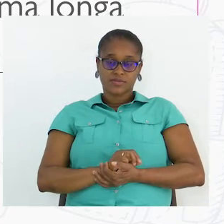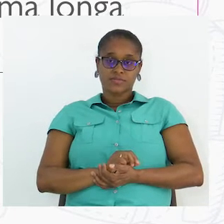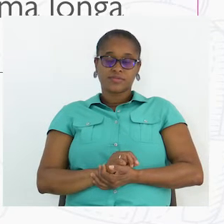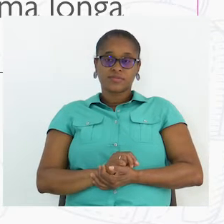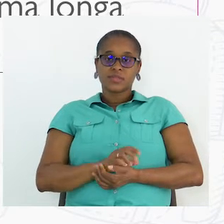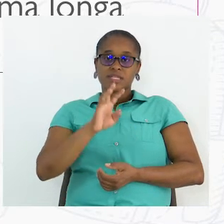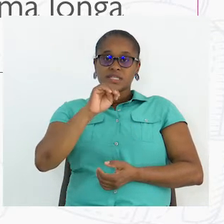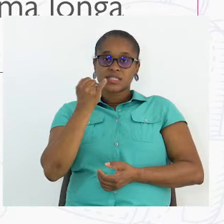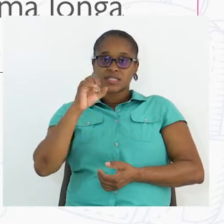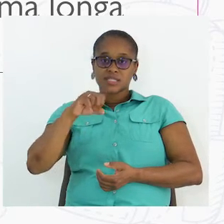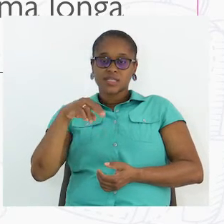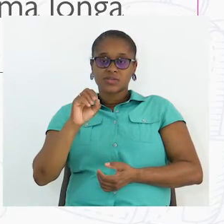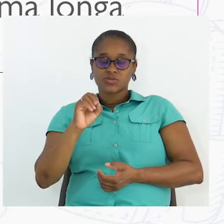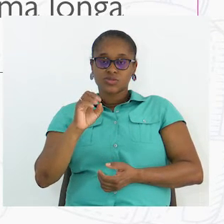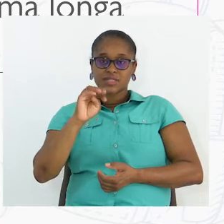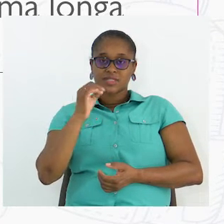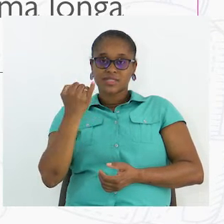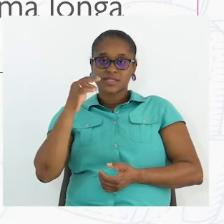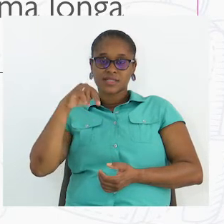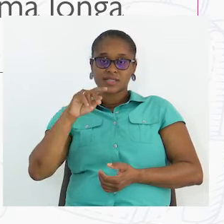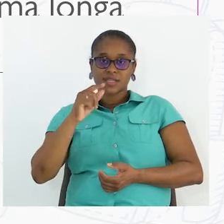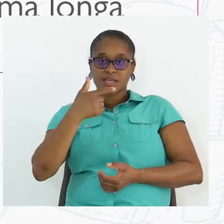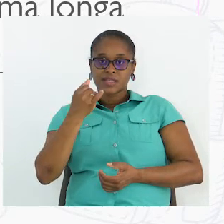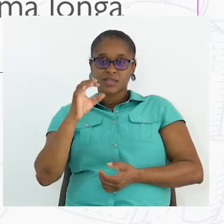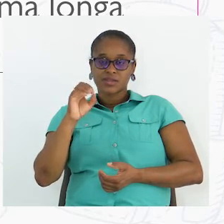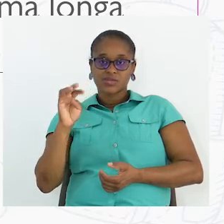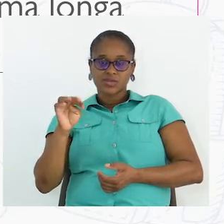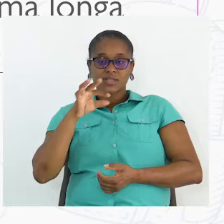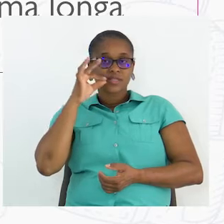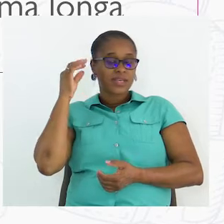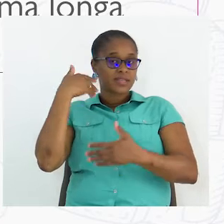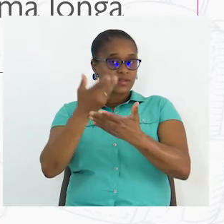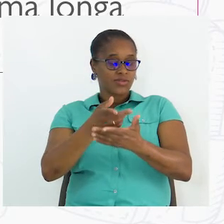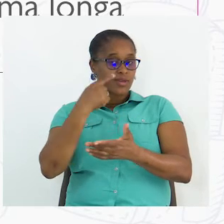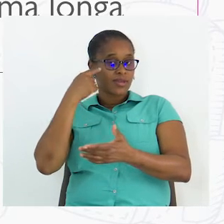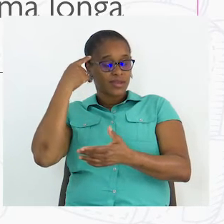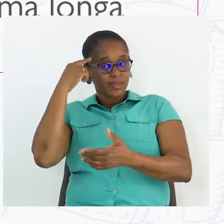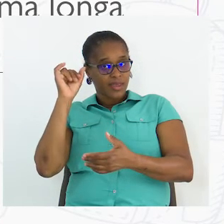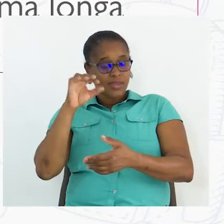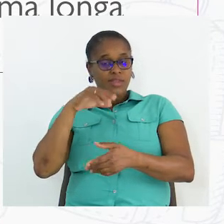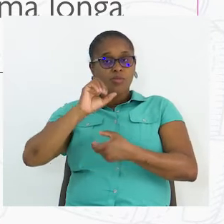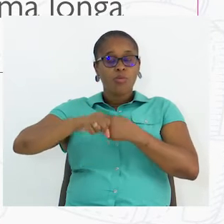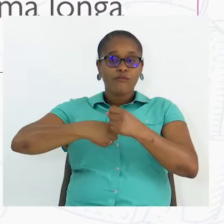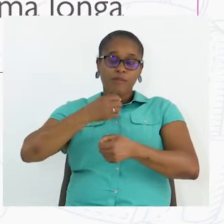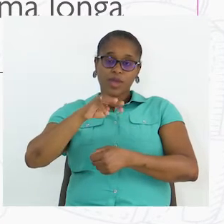Signos cinéticos são sinais que dão ideia de movimento.